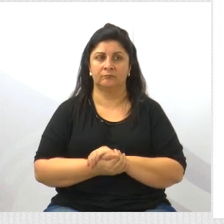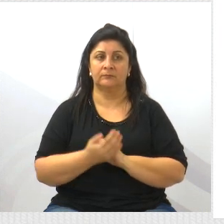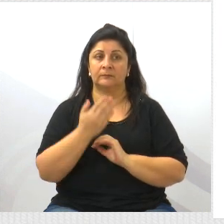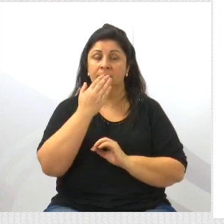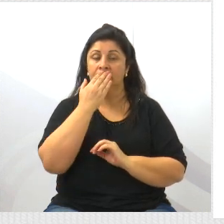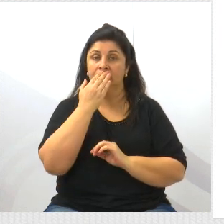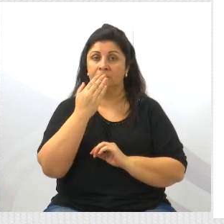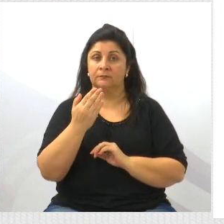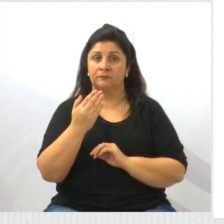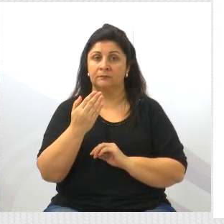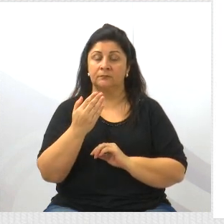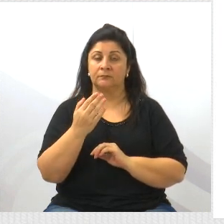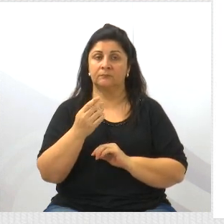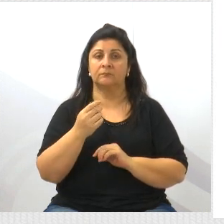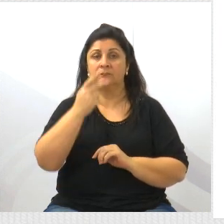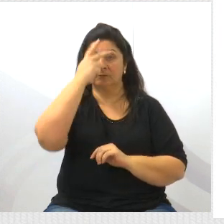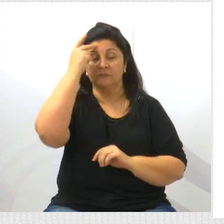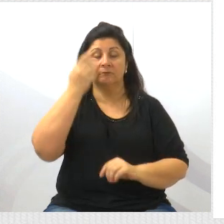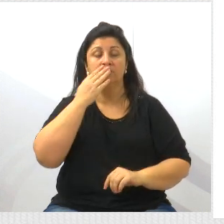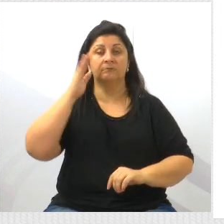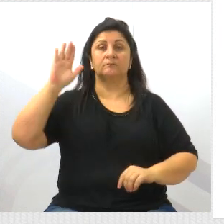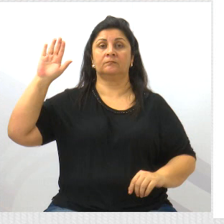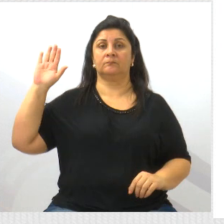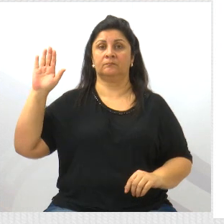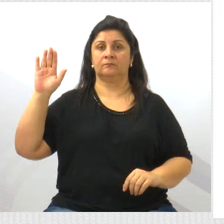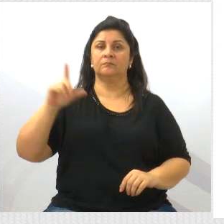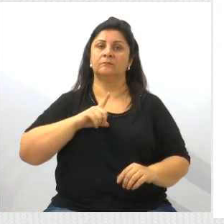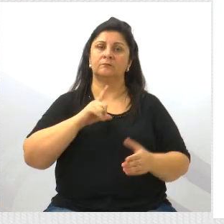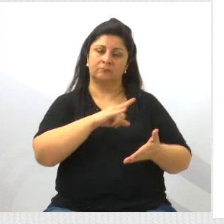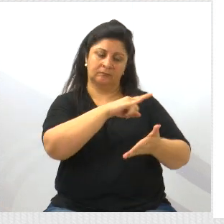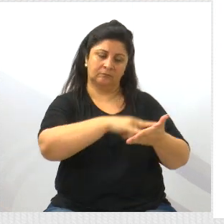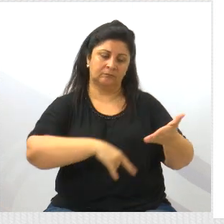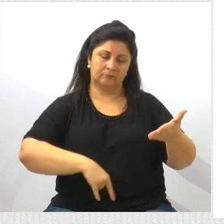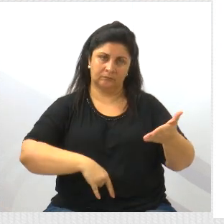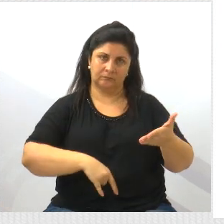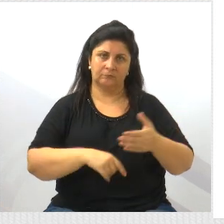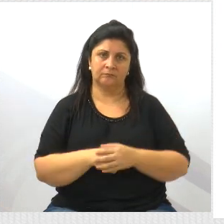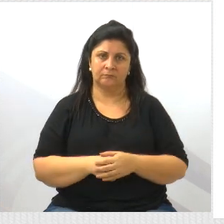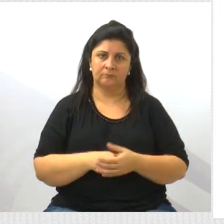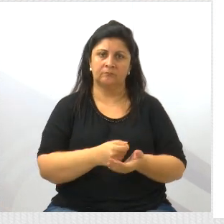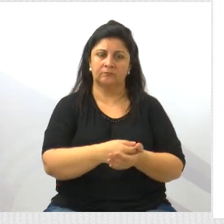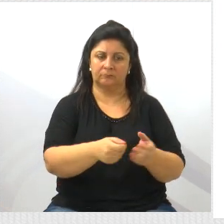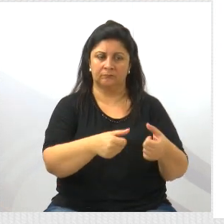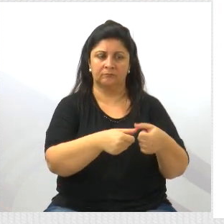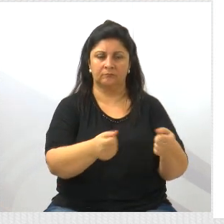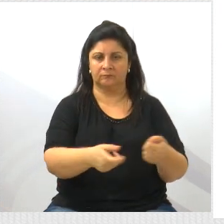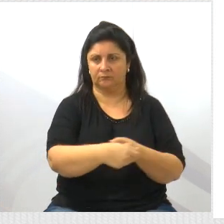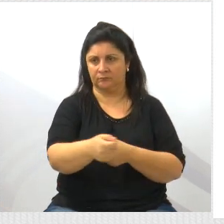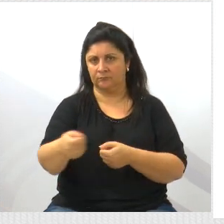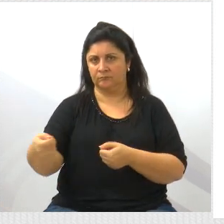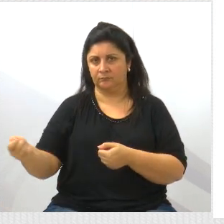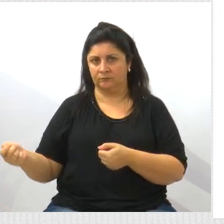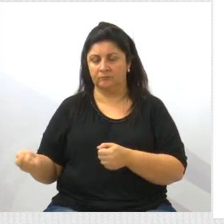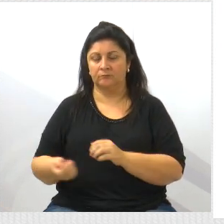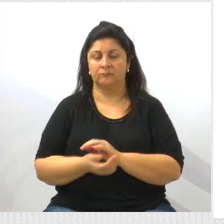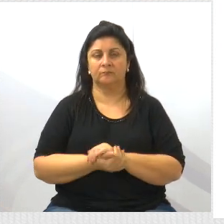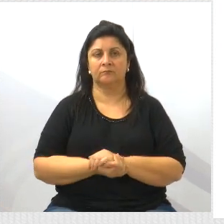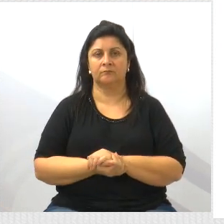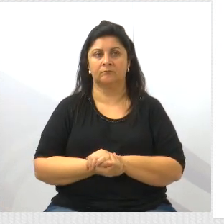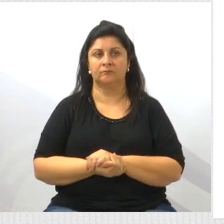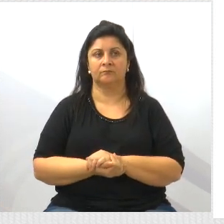pedimos possíveis candidatos. Nós temos uma ficha de inscrição que foi deixada com essas pessoas